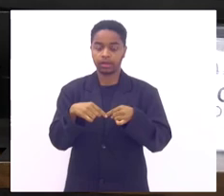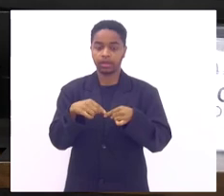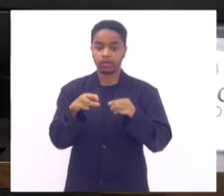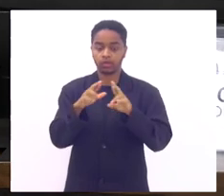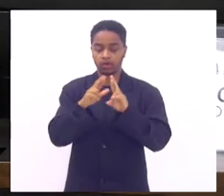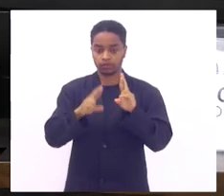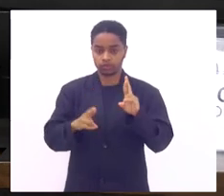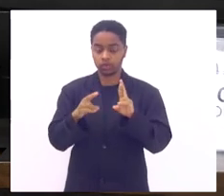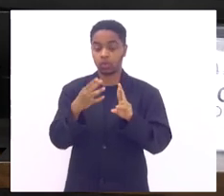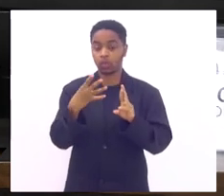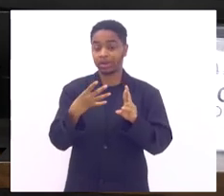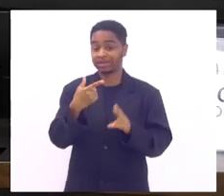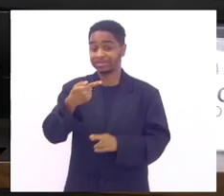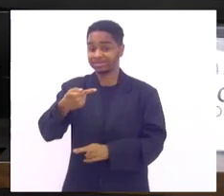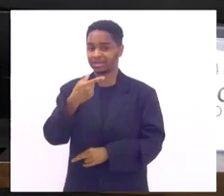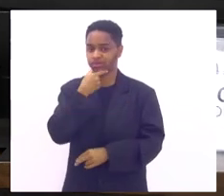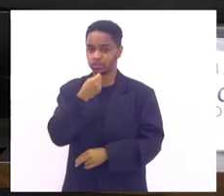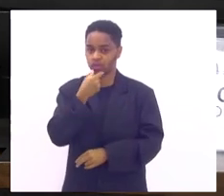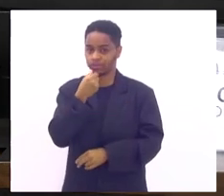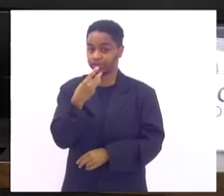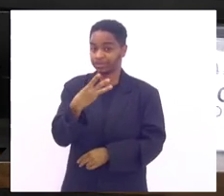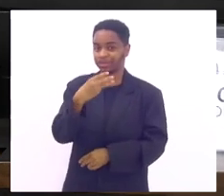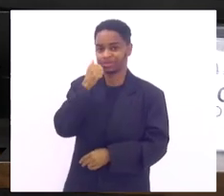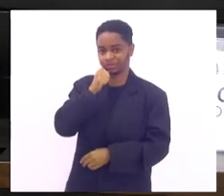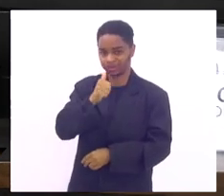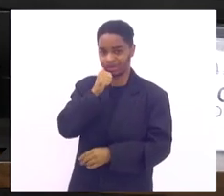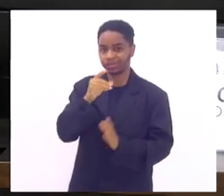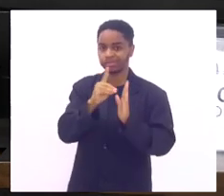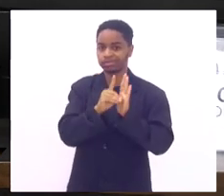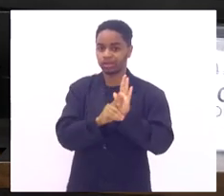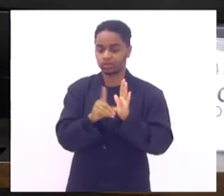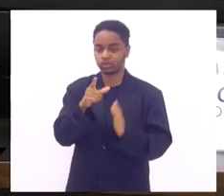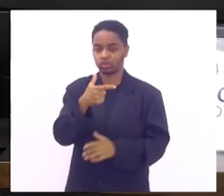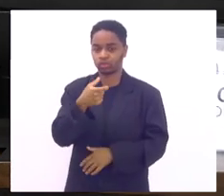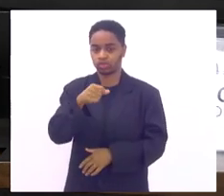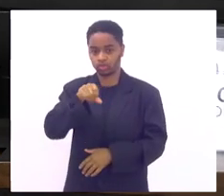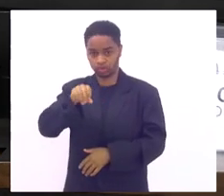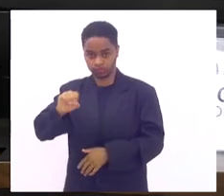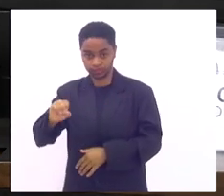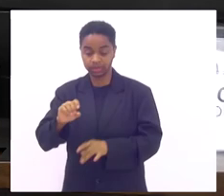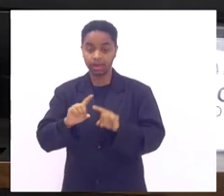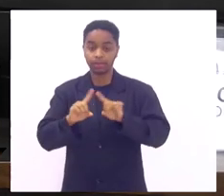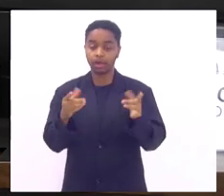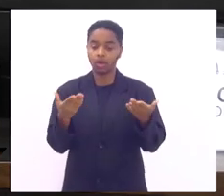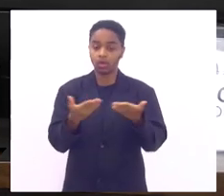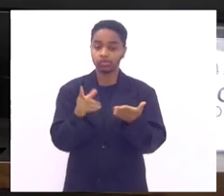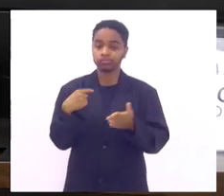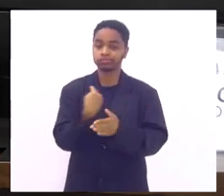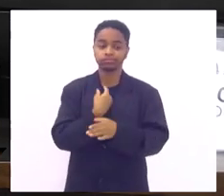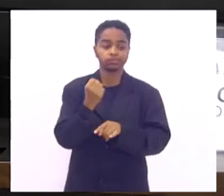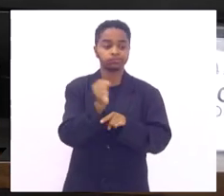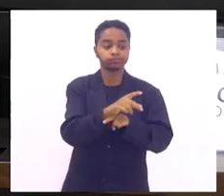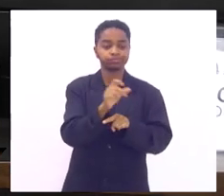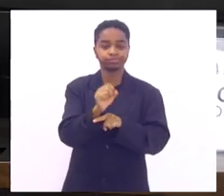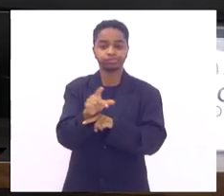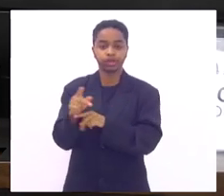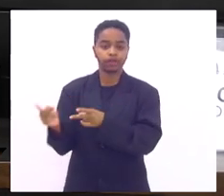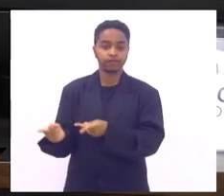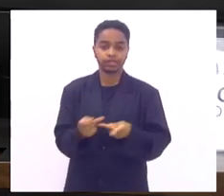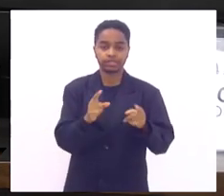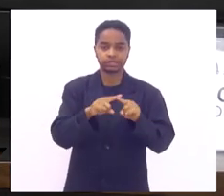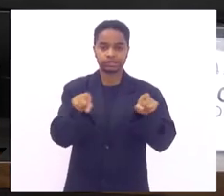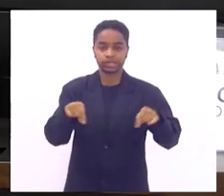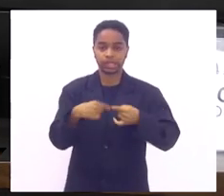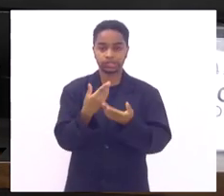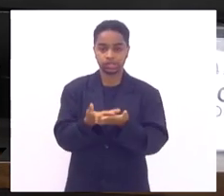3 eram mulheres. Essa era a realidade da década de 90. E hoje você vai às salas de aula, a gente visita as salas de aula